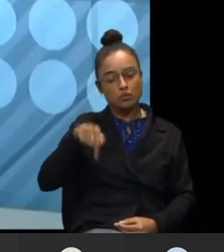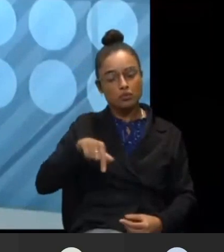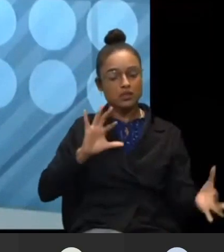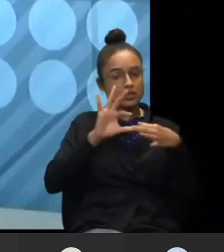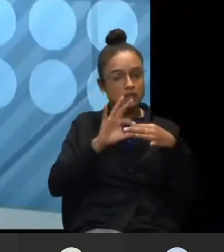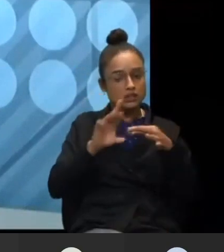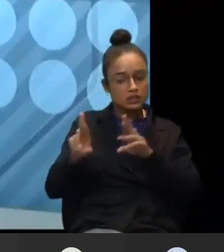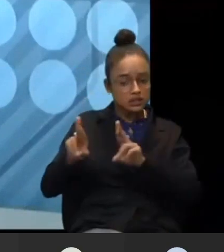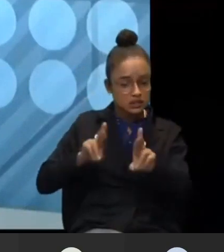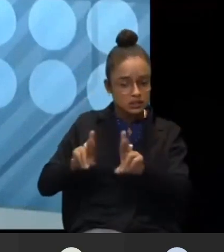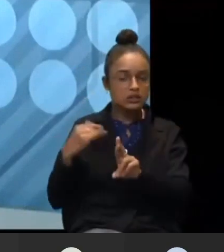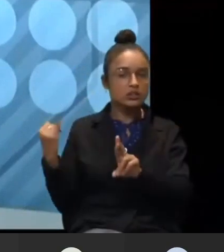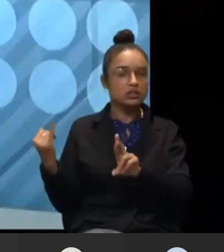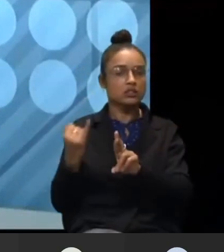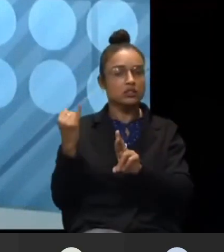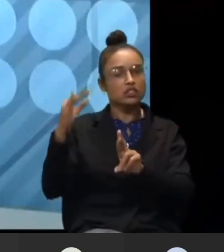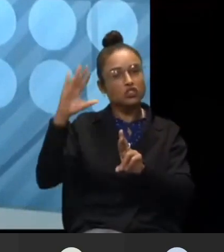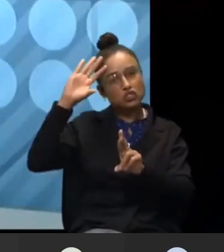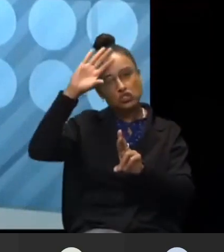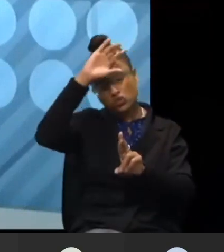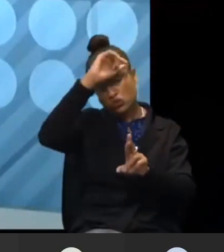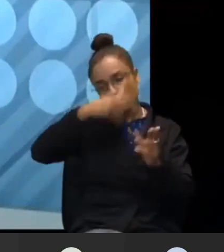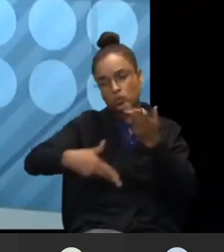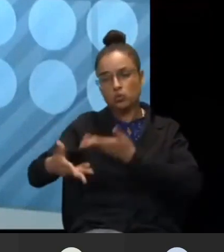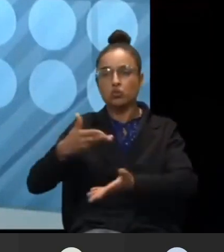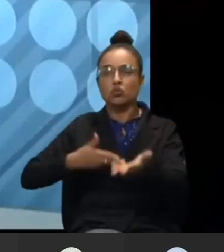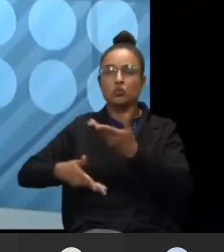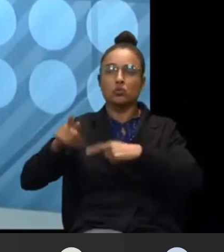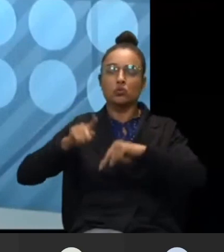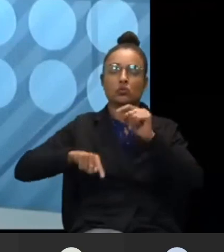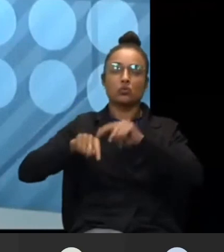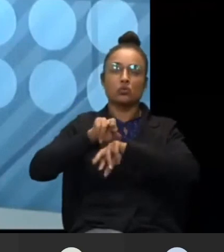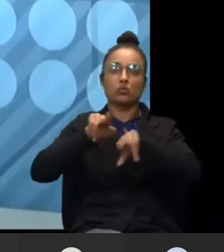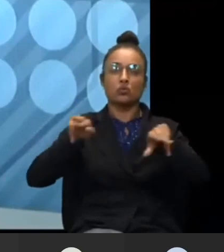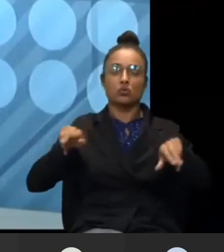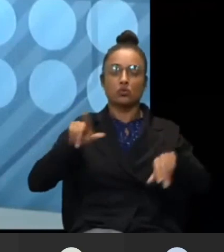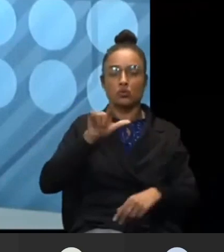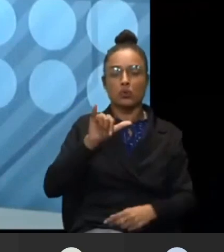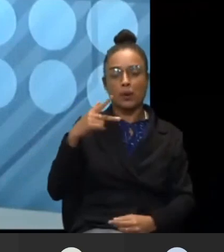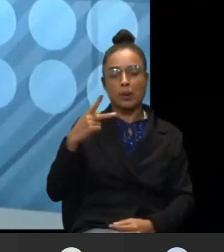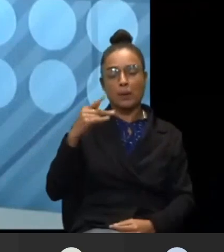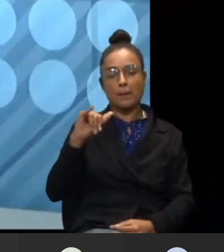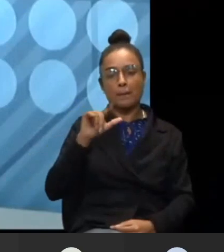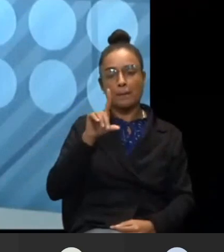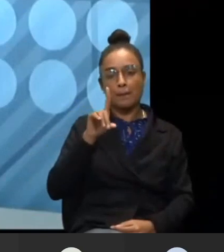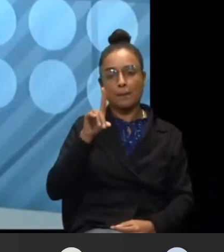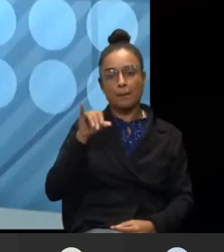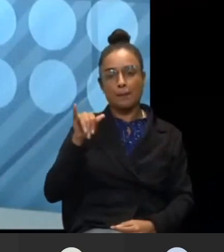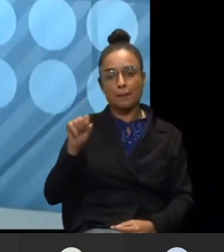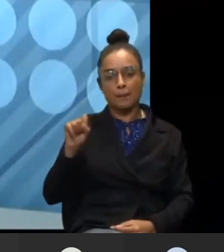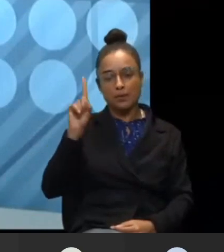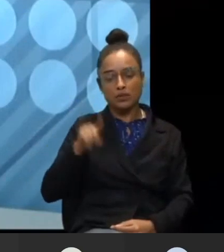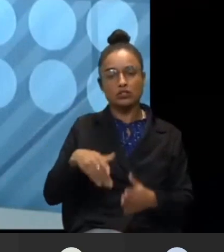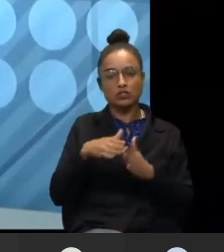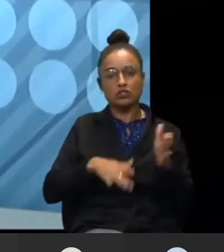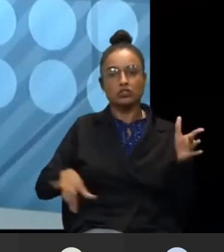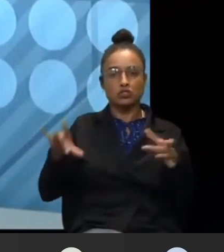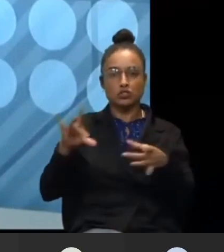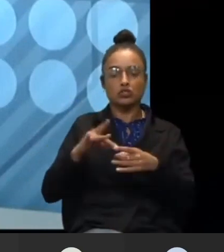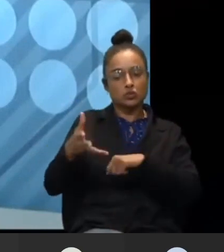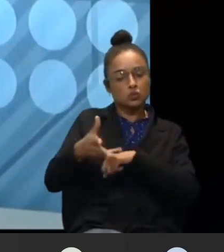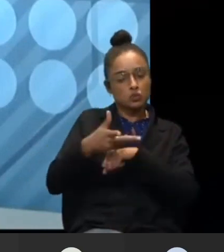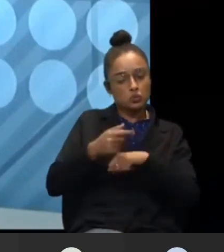importante o entendimento de determinação de teor de lipídios e a qualidade desse